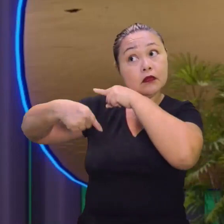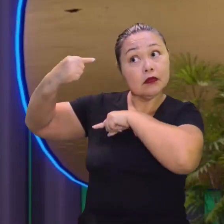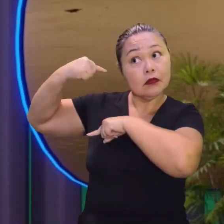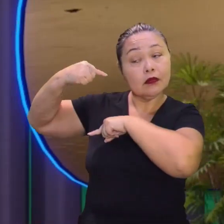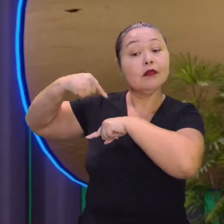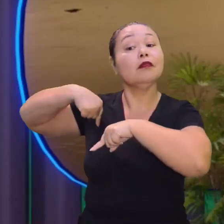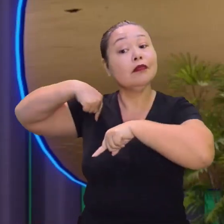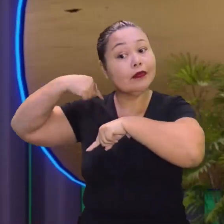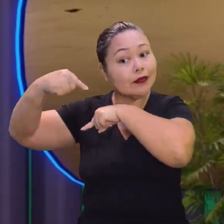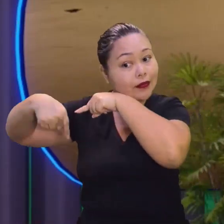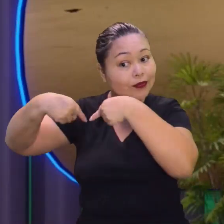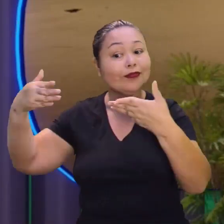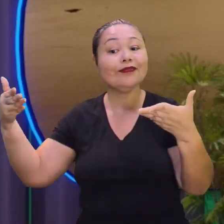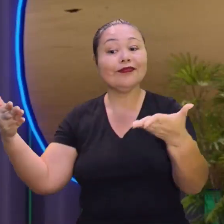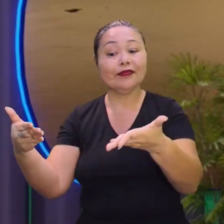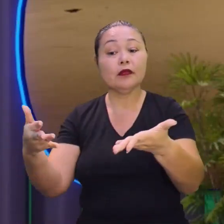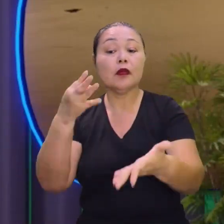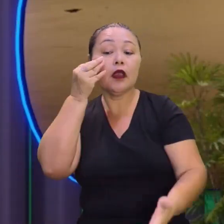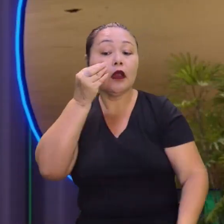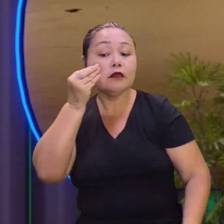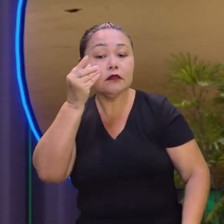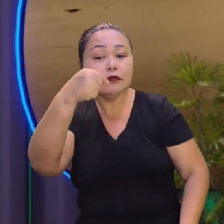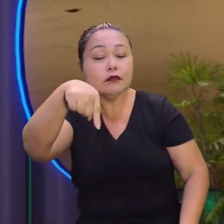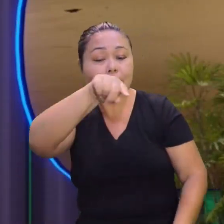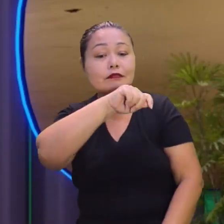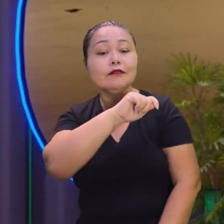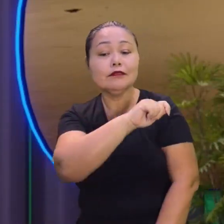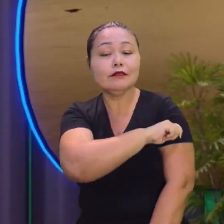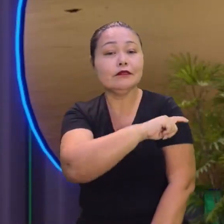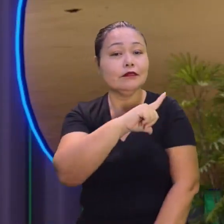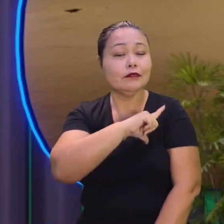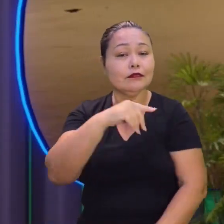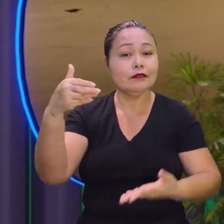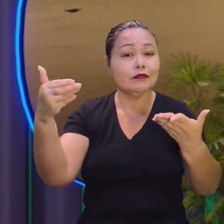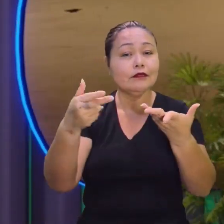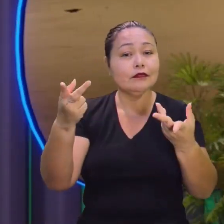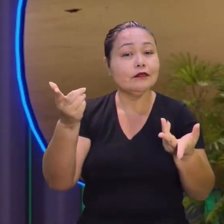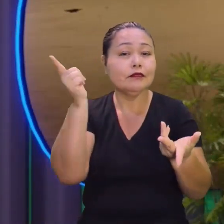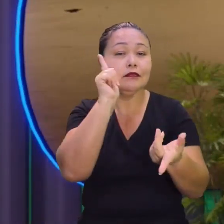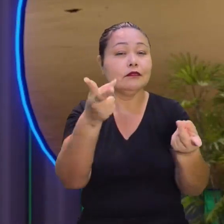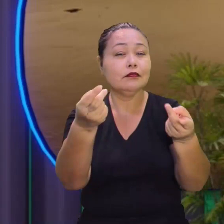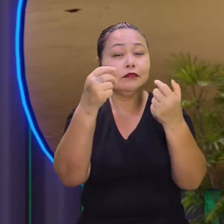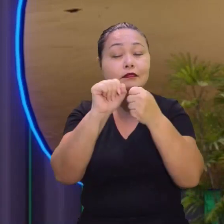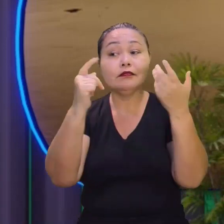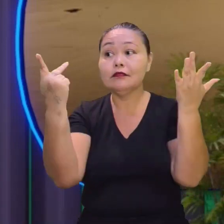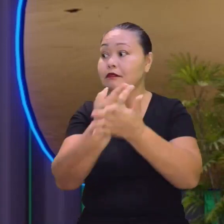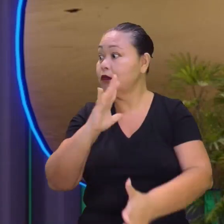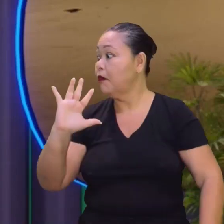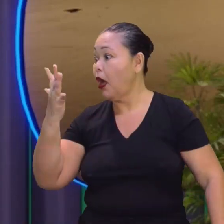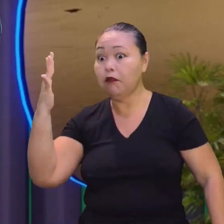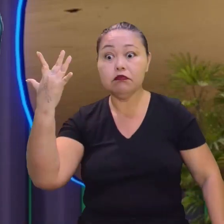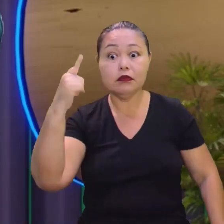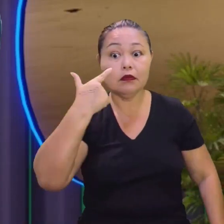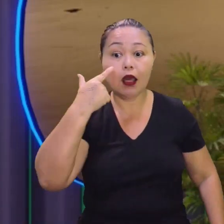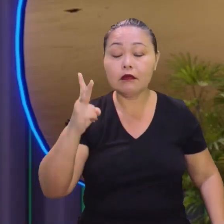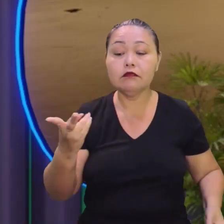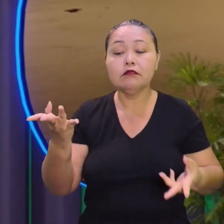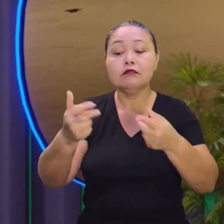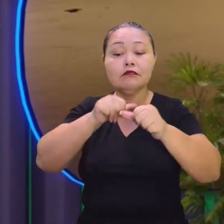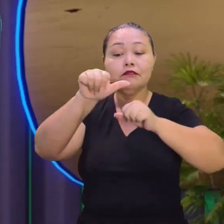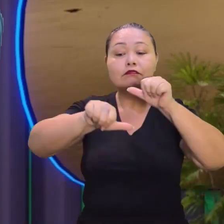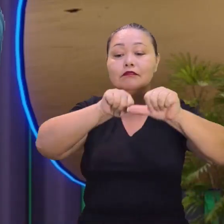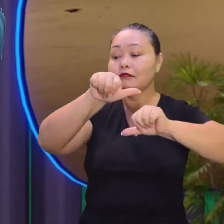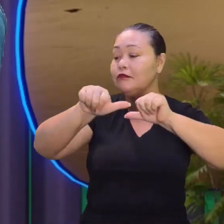e como é. E essa vivência que o aluno tem hoje, ele consegue perceber tudo isso acontecendo, essa habilidade.